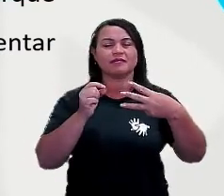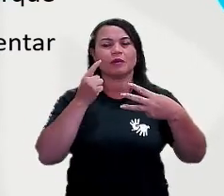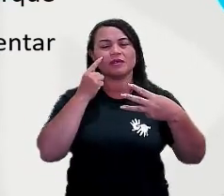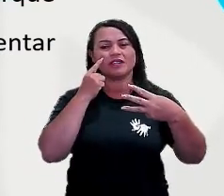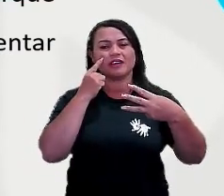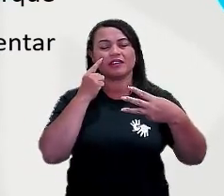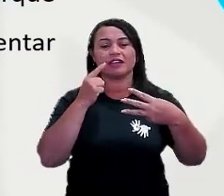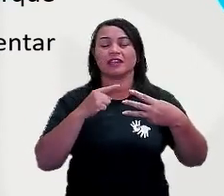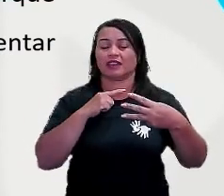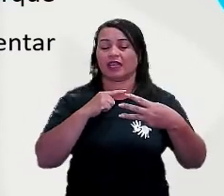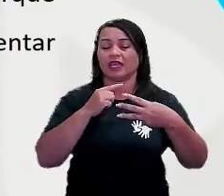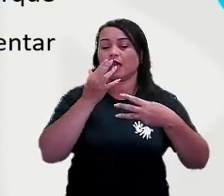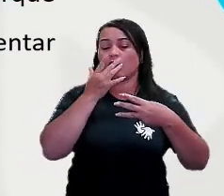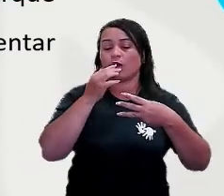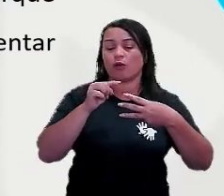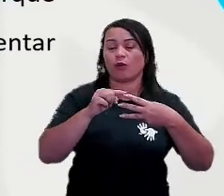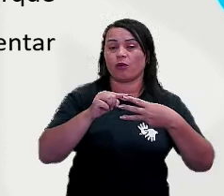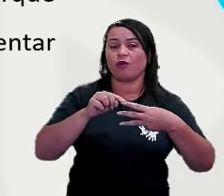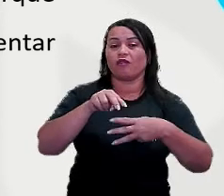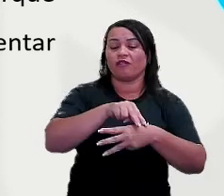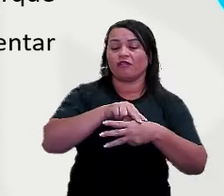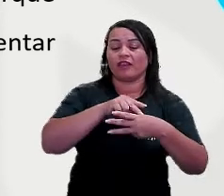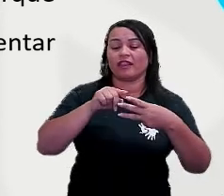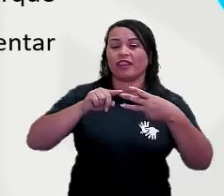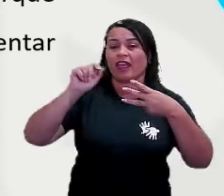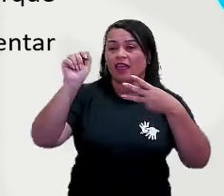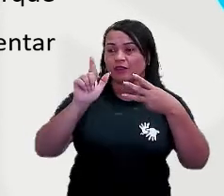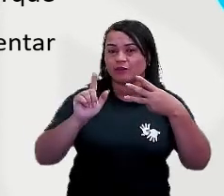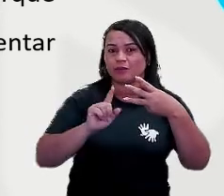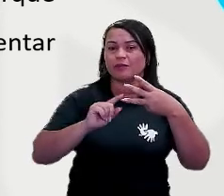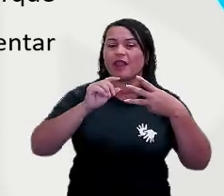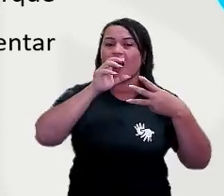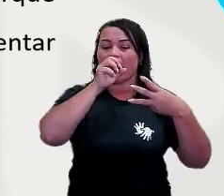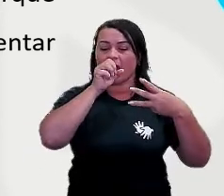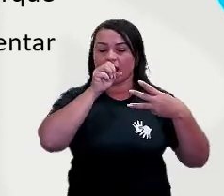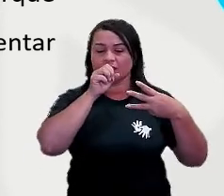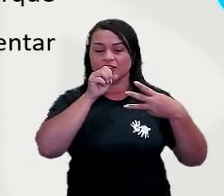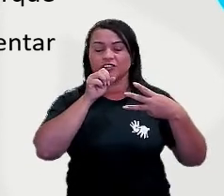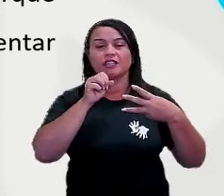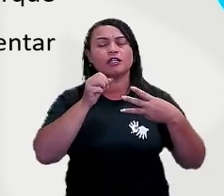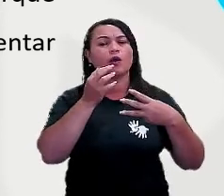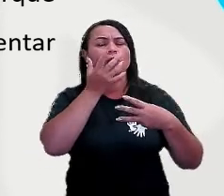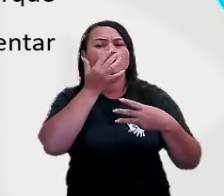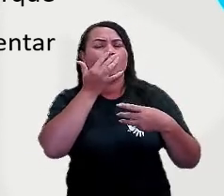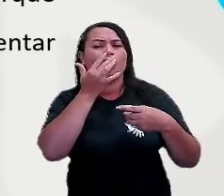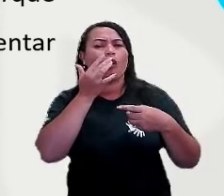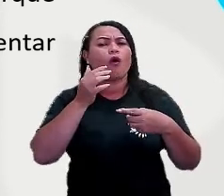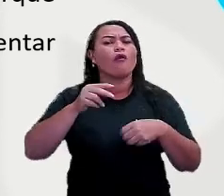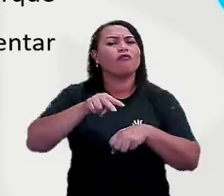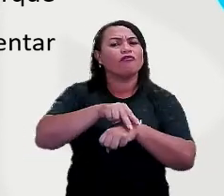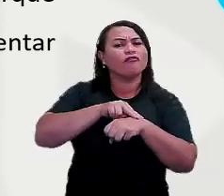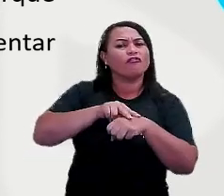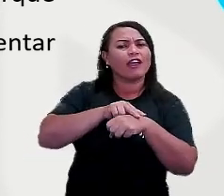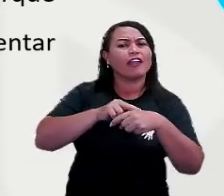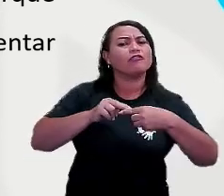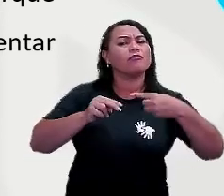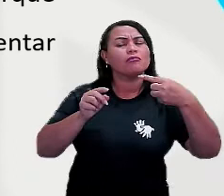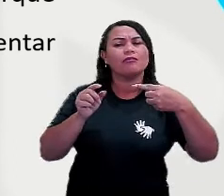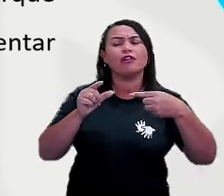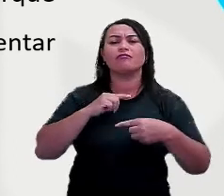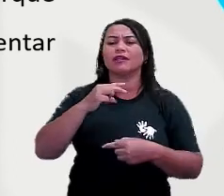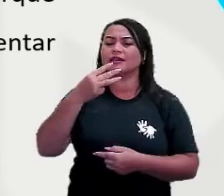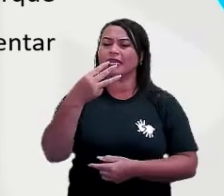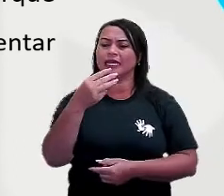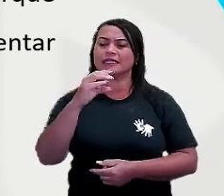gente tem o palito verde, azul e laranja. O palito verde mede 3